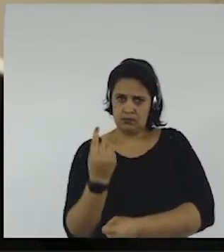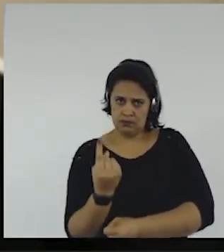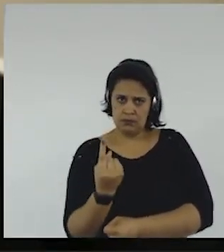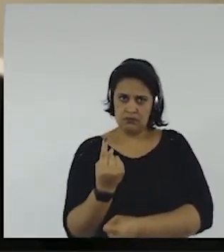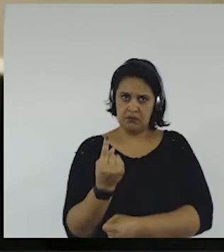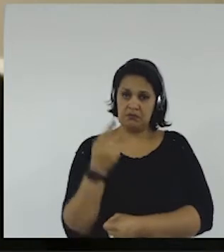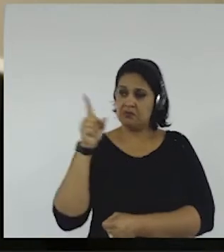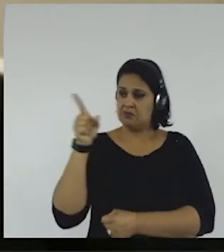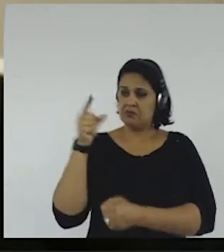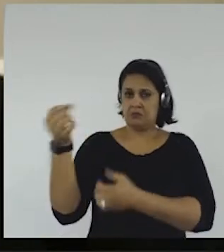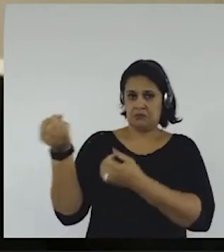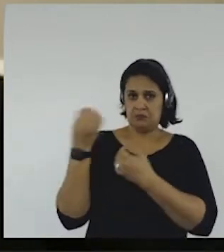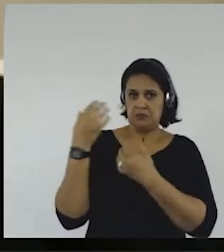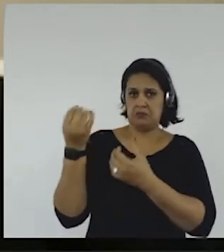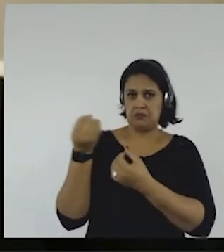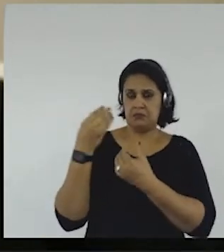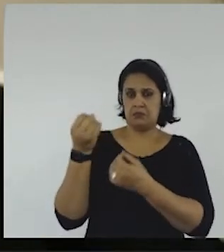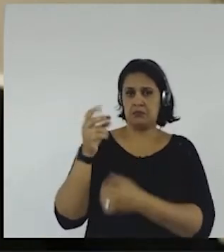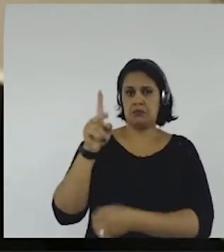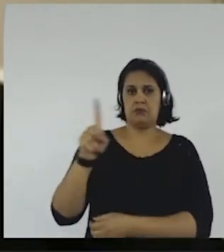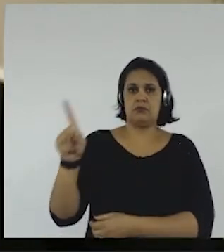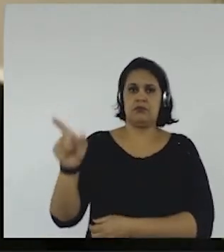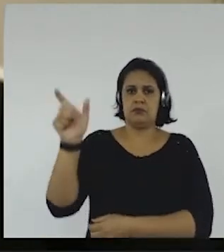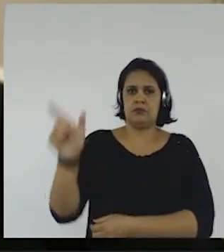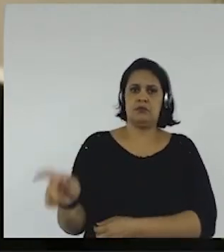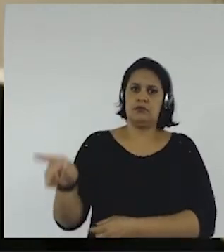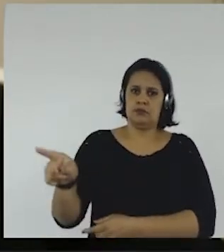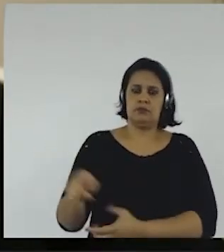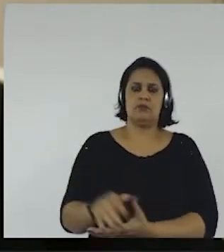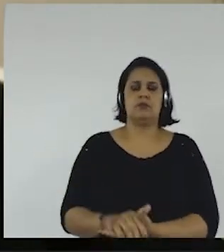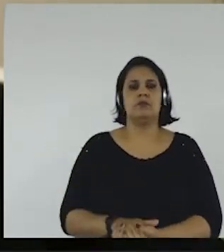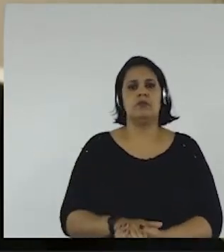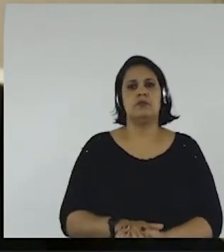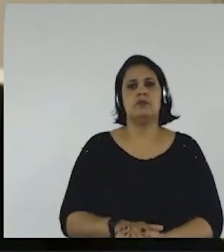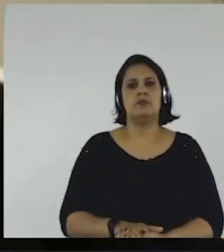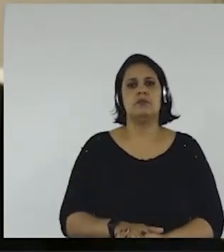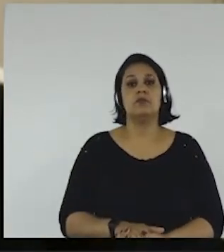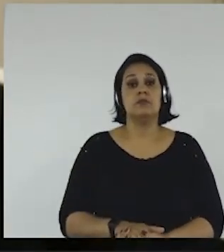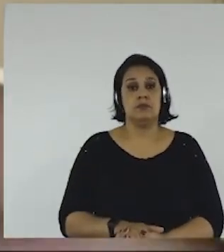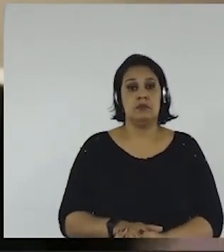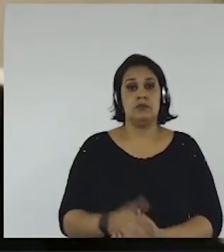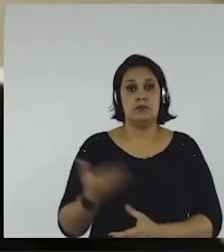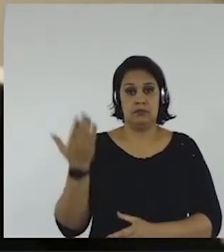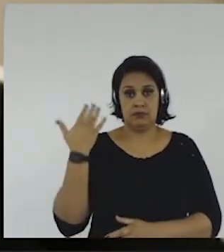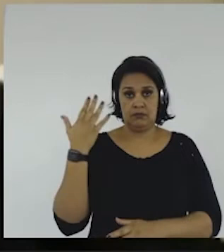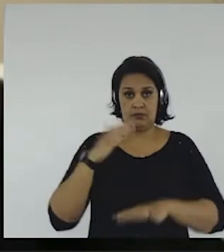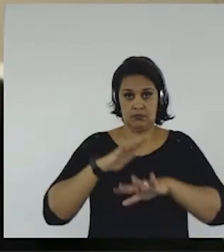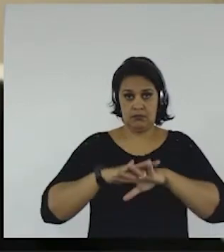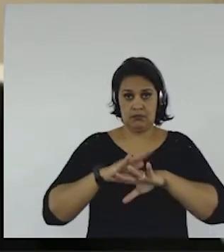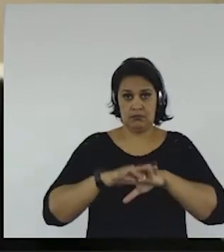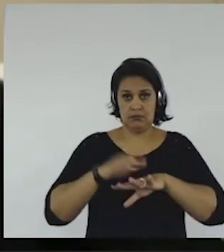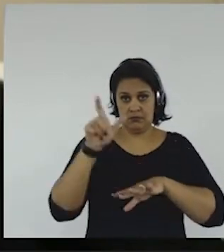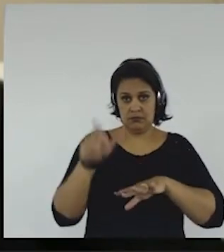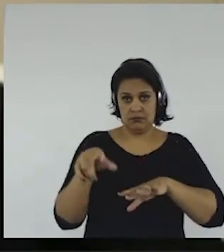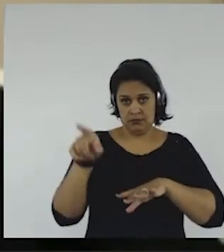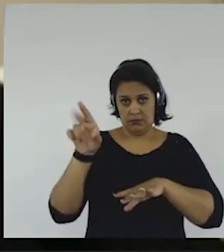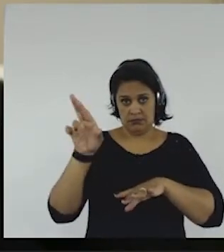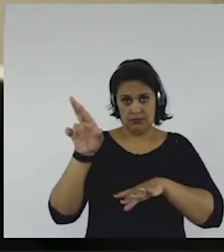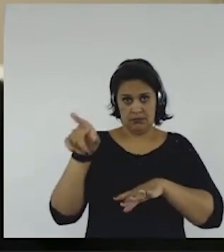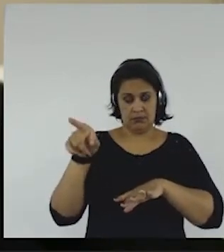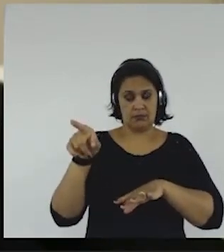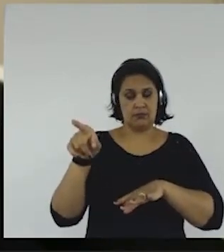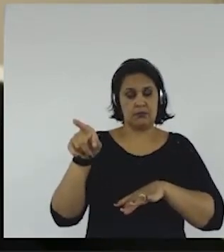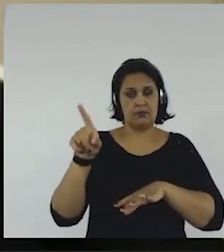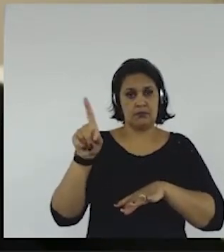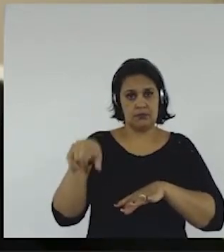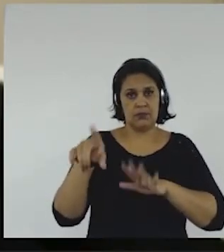Silvio Capanema de Souza. Naquela época, a minha matéria, a matéria que ele ministrava,